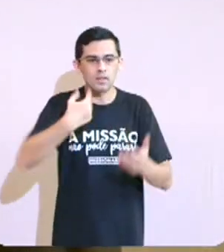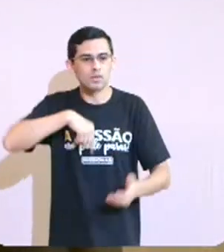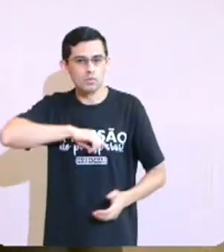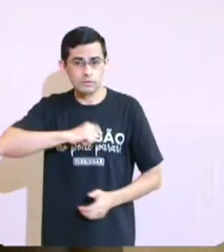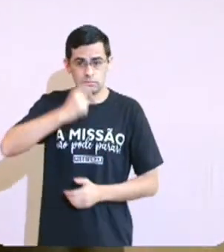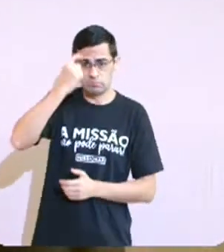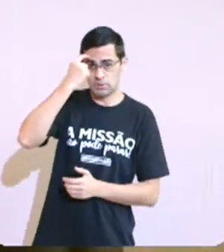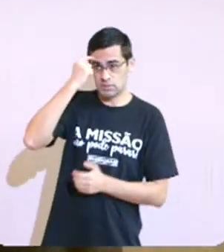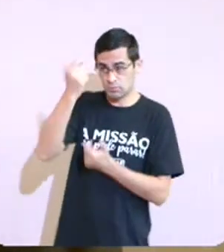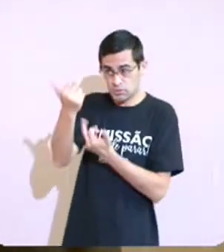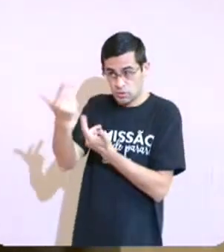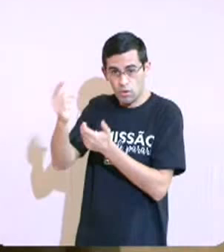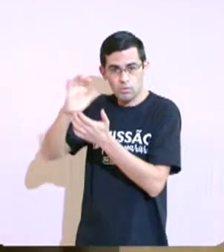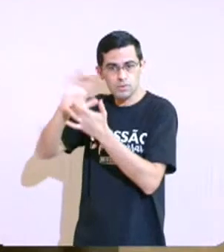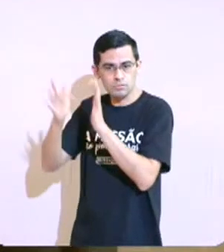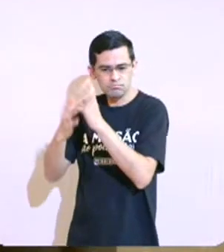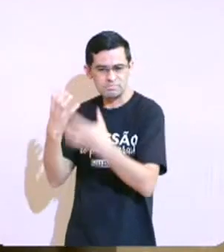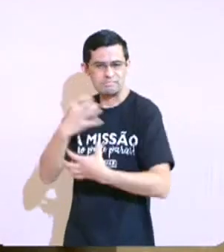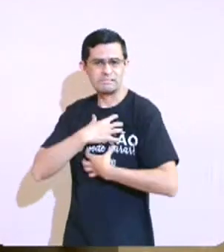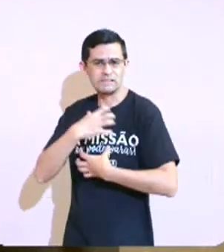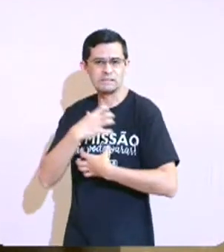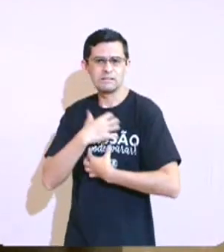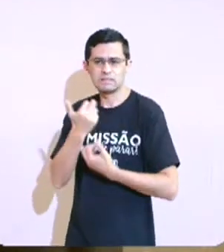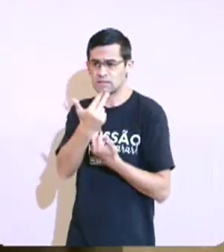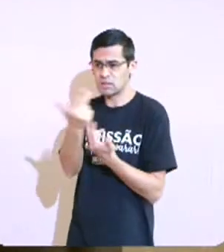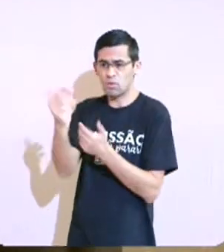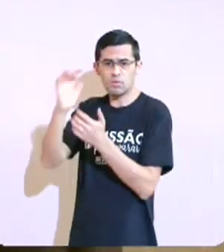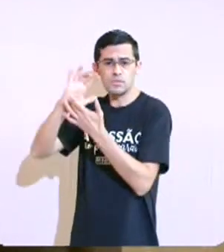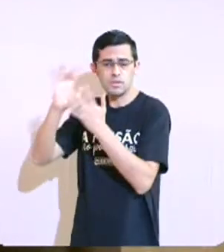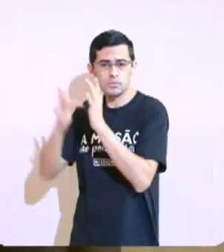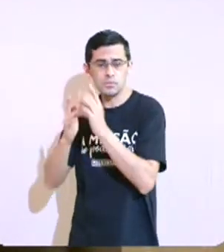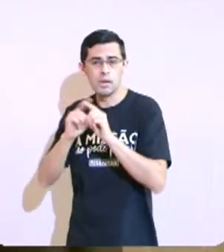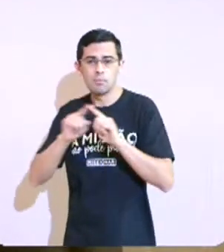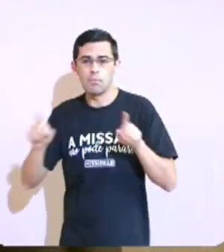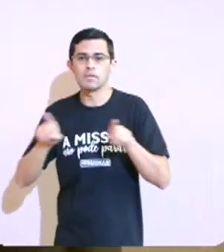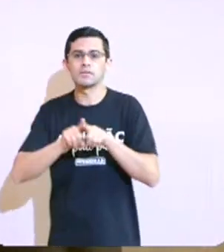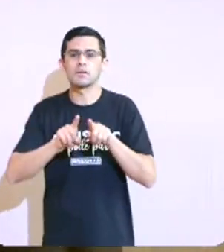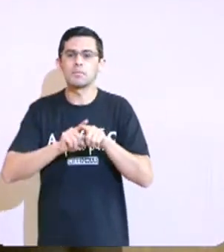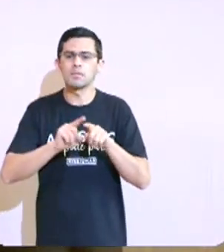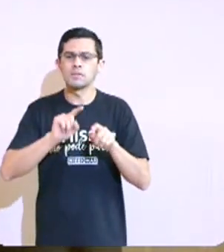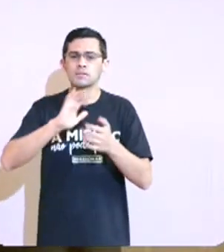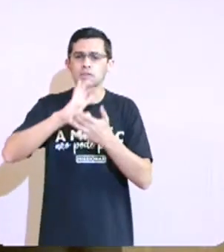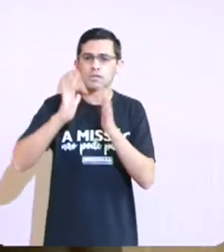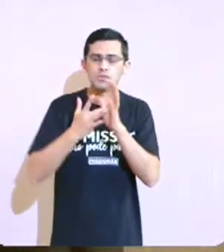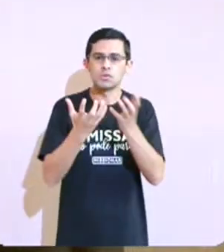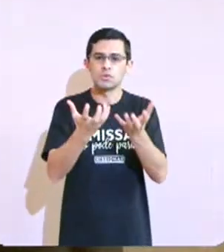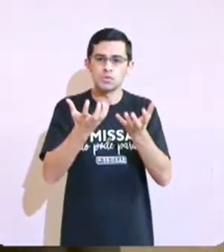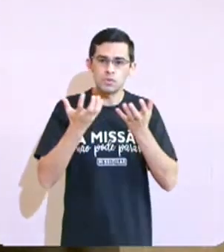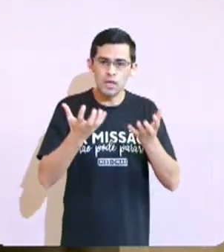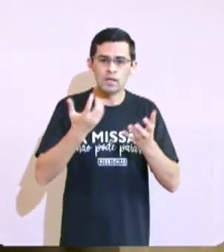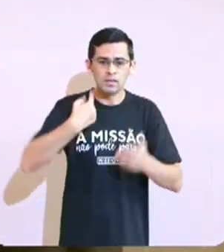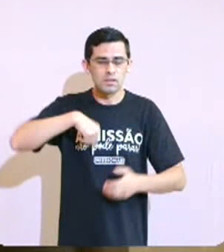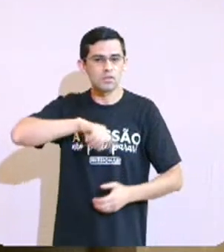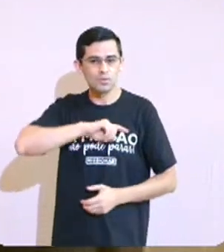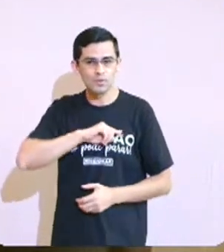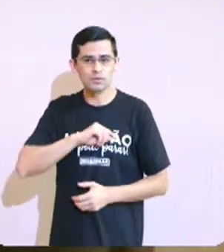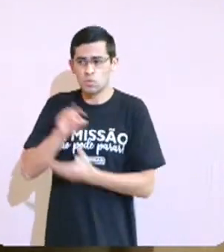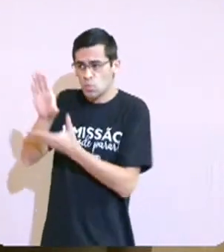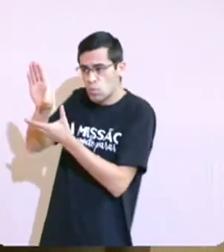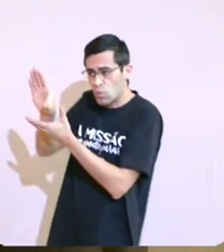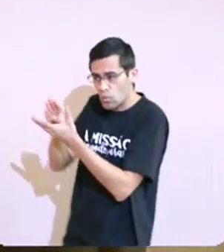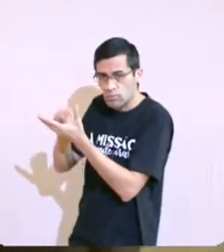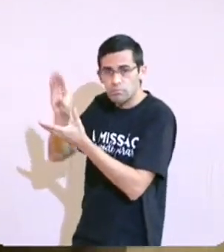ele pense, em que a gente sinta o que ele sinta, mas Jesus está interessado em que a gente seja o que ele é